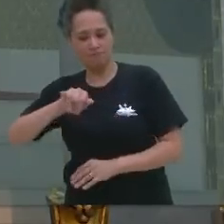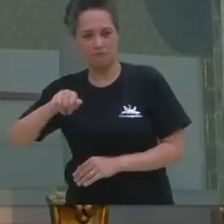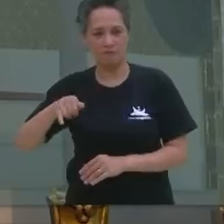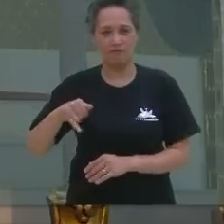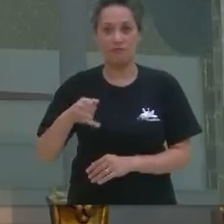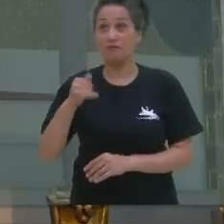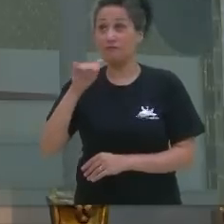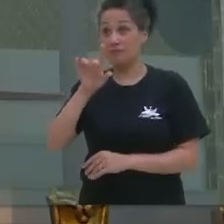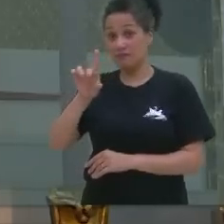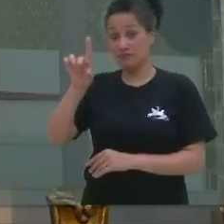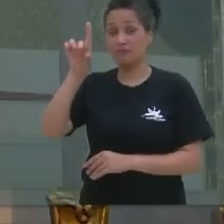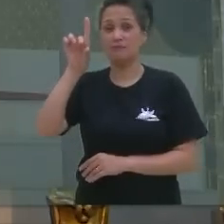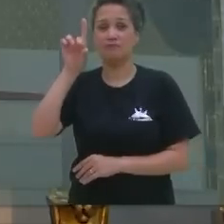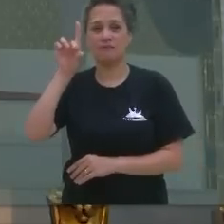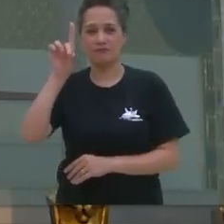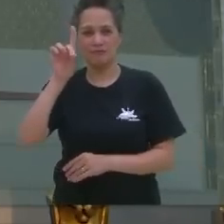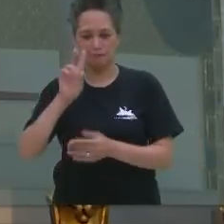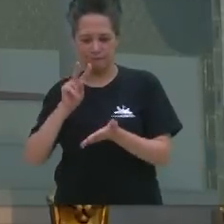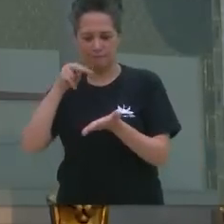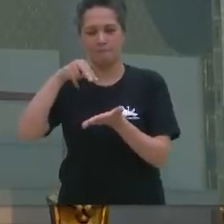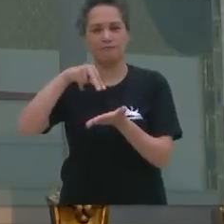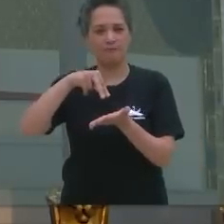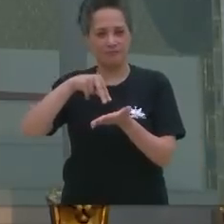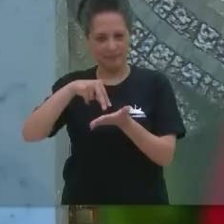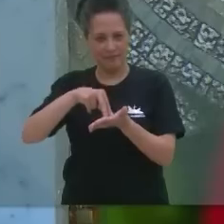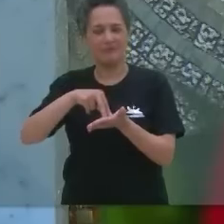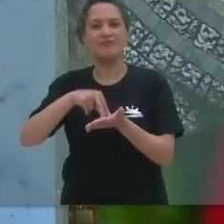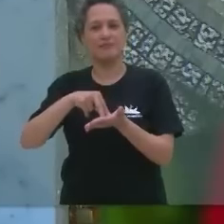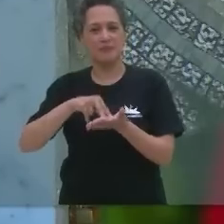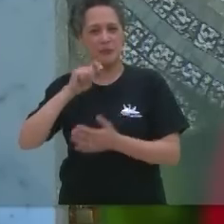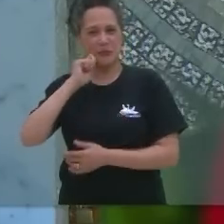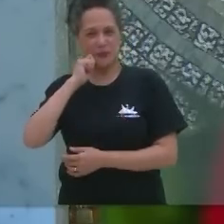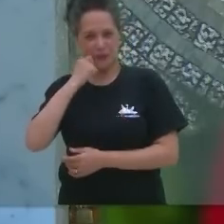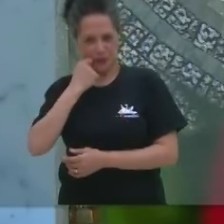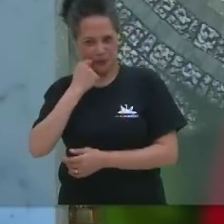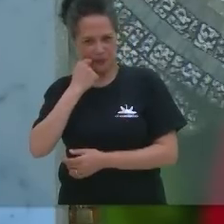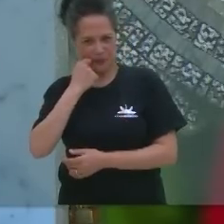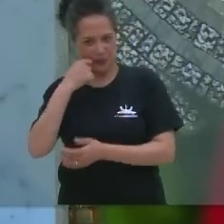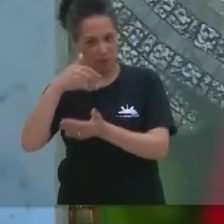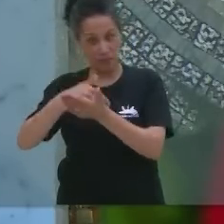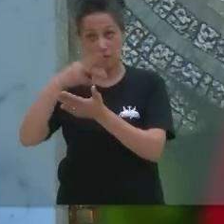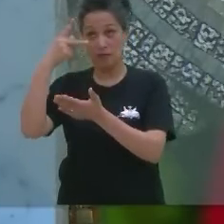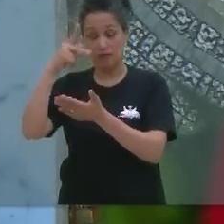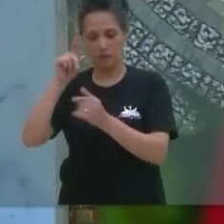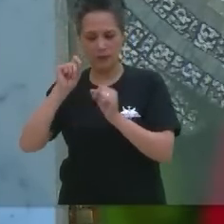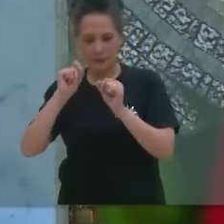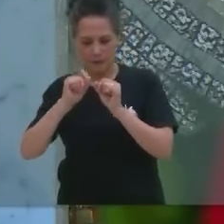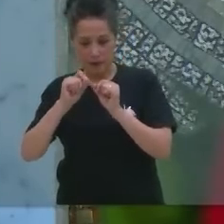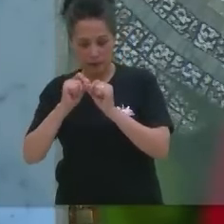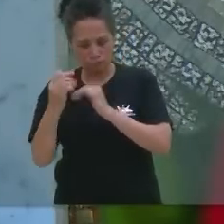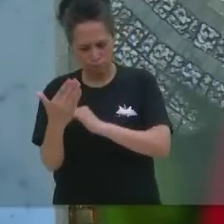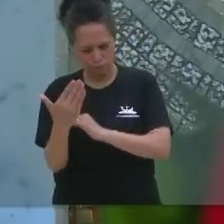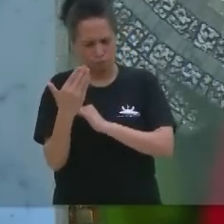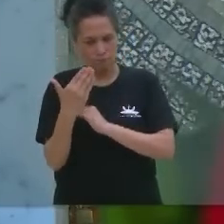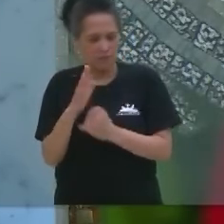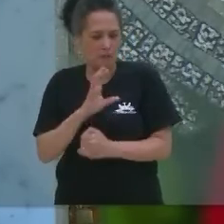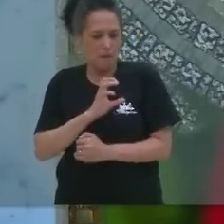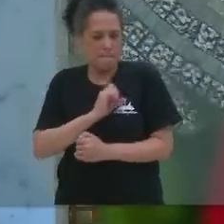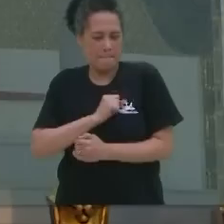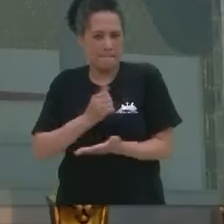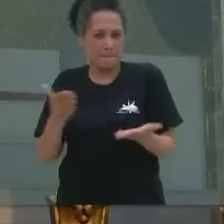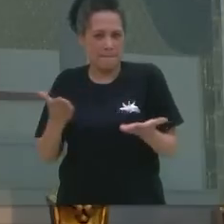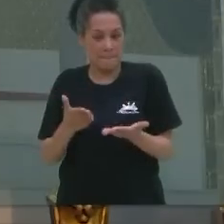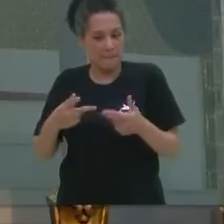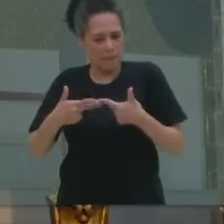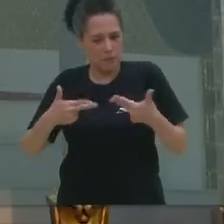Aproveite-nos, ó Deus, a participação nos vossos mistérios. Fazei que eles nos ajudem a amar desde agora o que é do